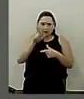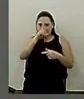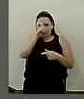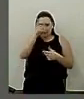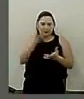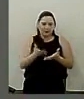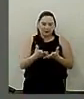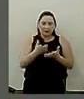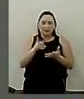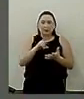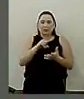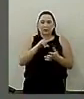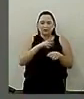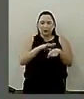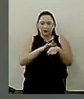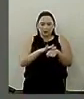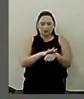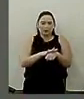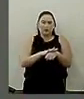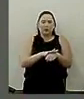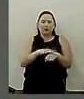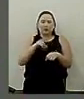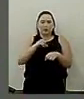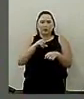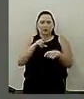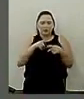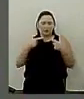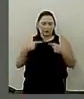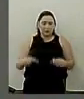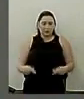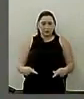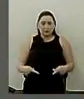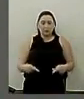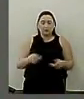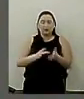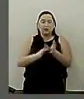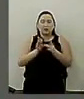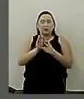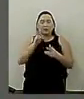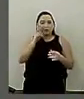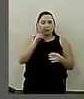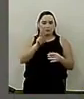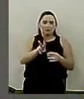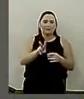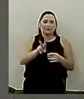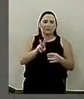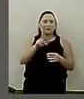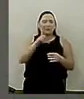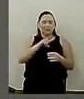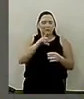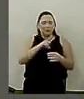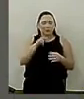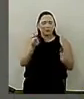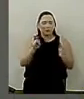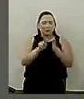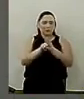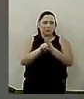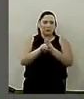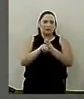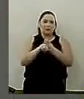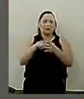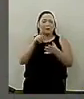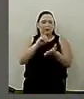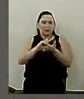as enfermidades da nossa composição física, Jesus viu o seu próprio grande inimigo